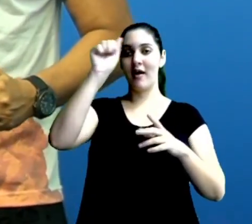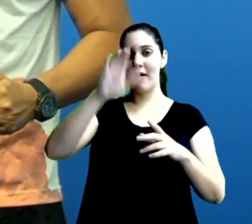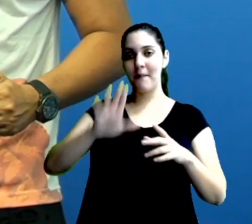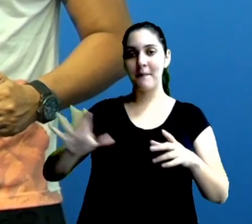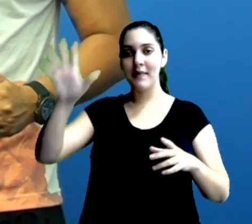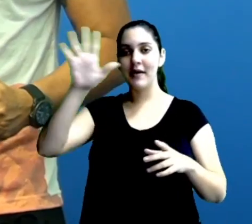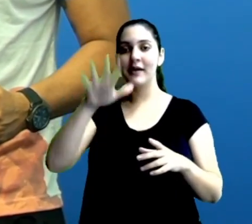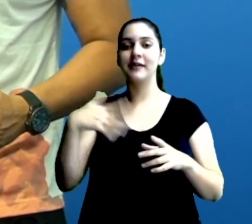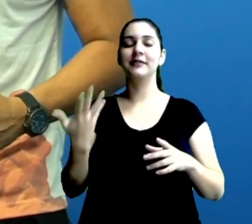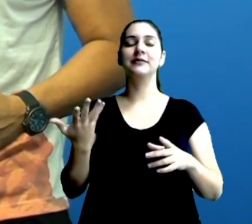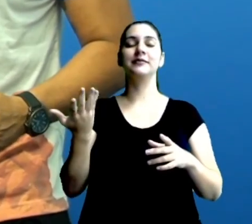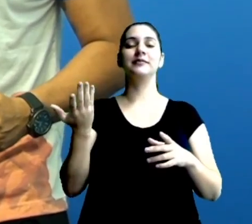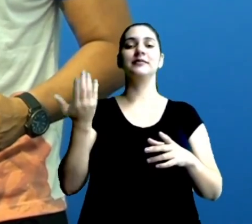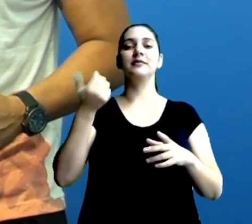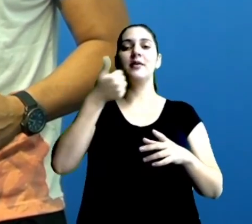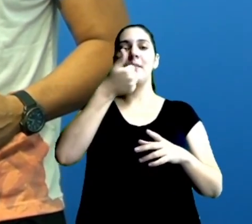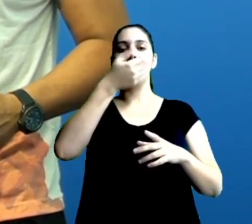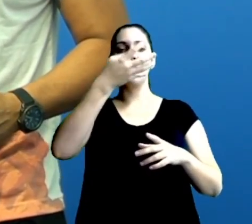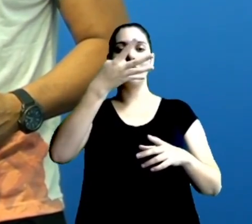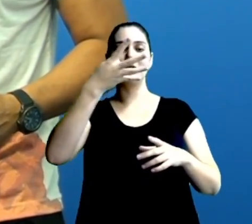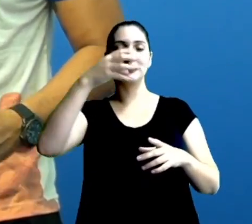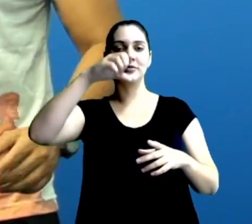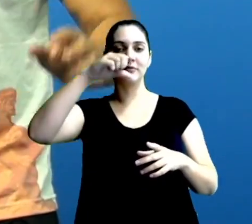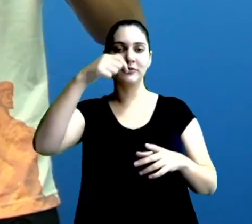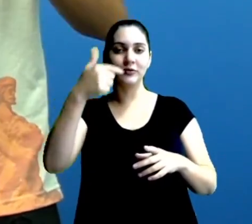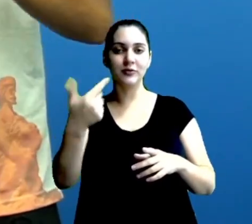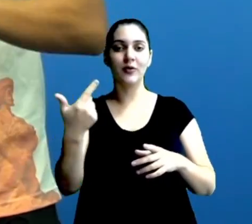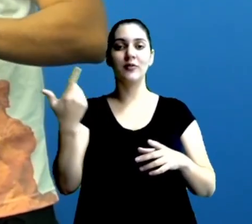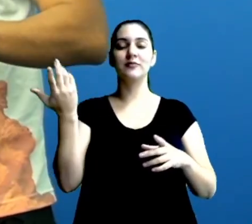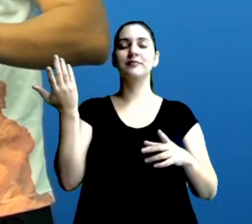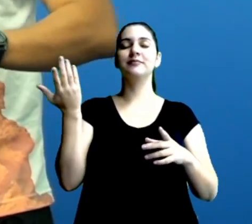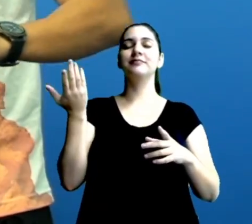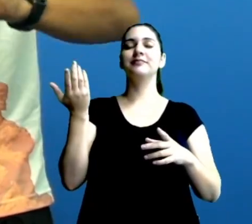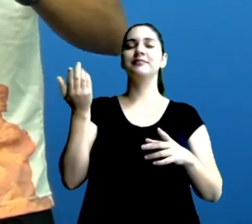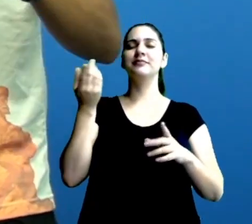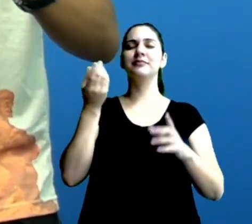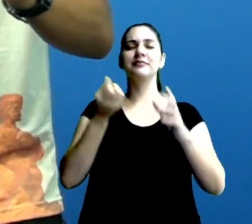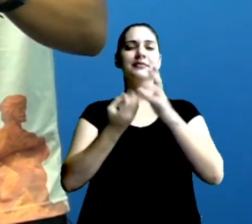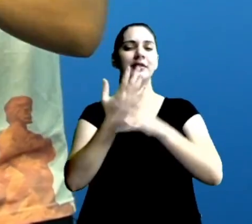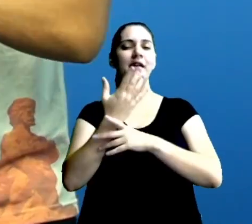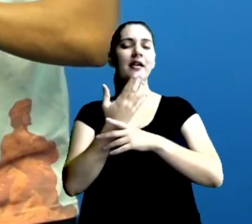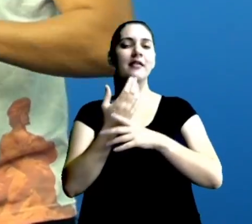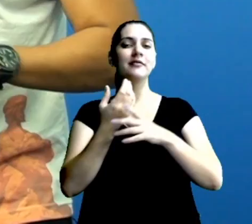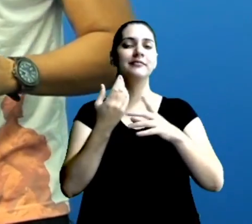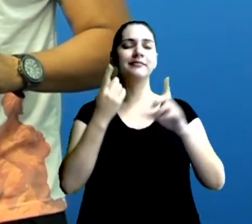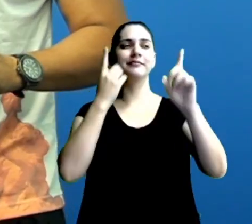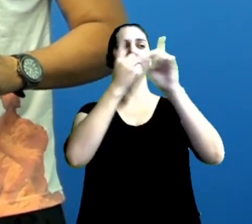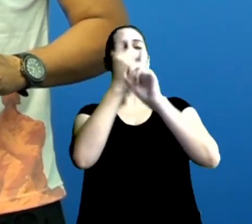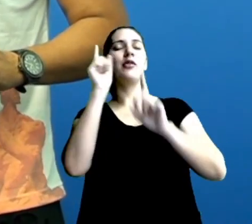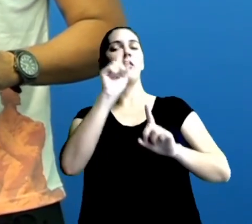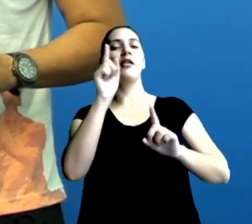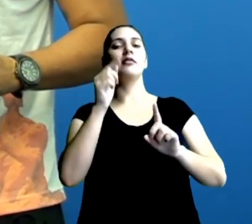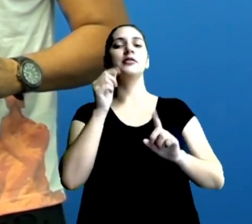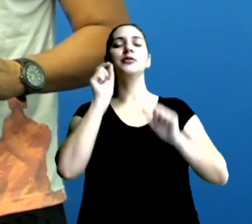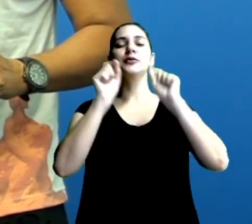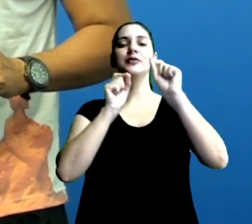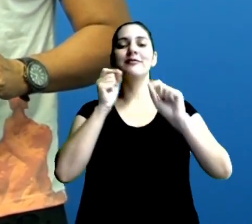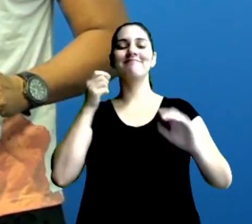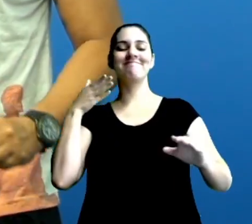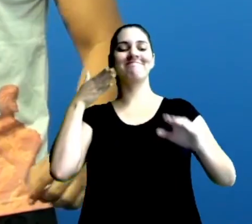1492, está aí próximo o aniversário da descoberta da América. Descoberta não, né? Vamos chamar de invasão